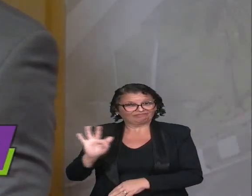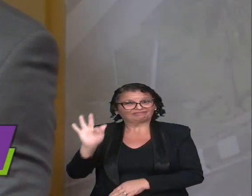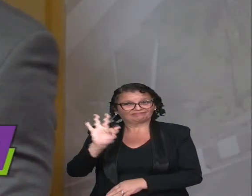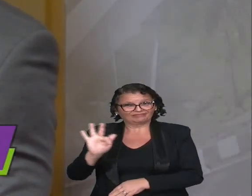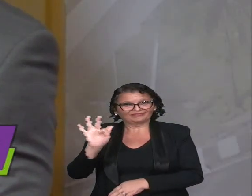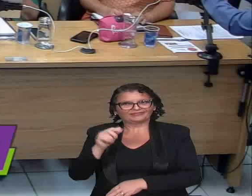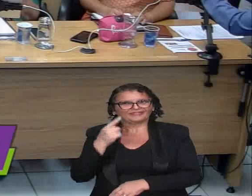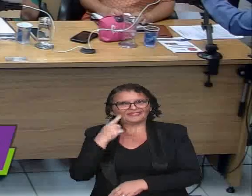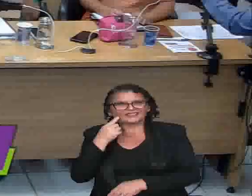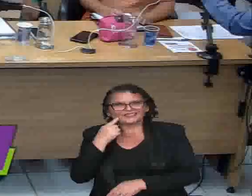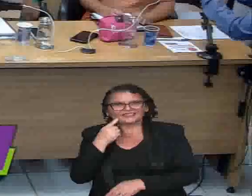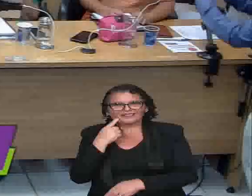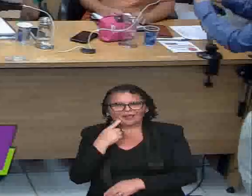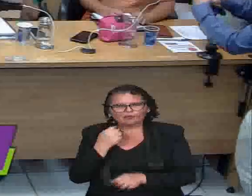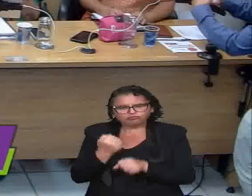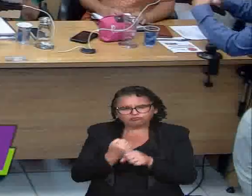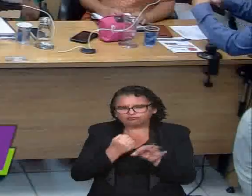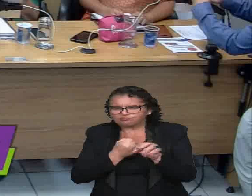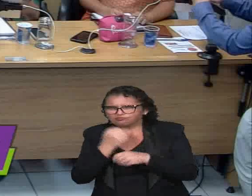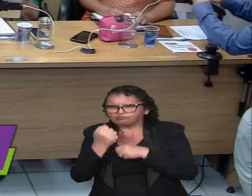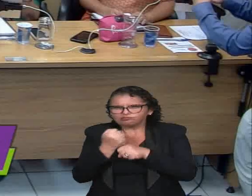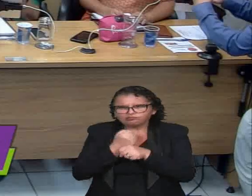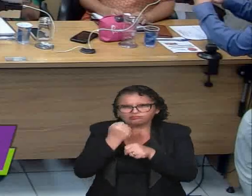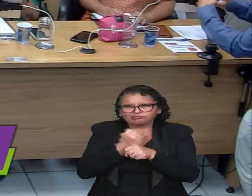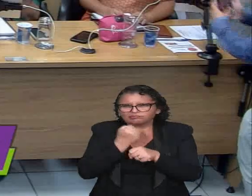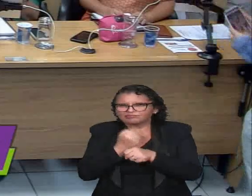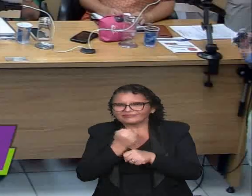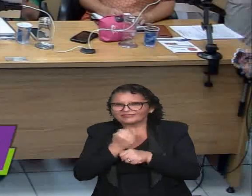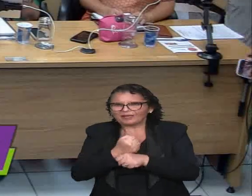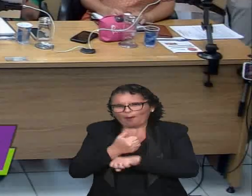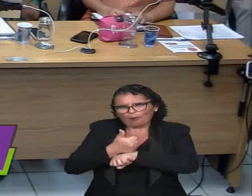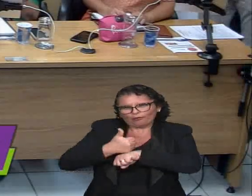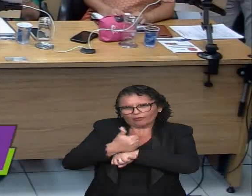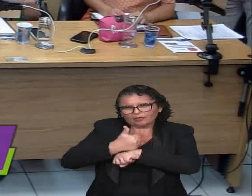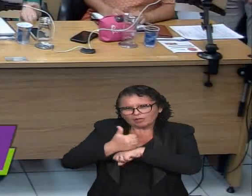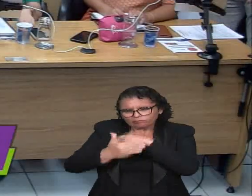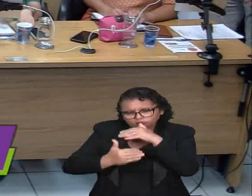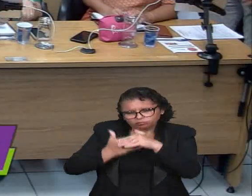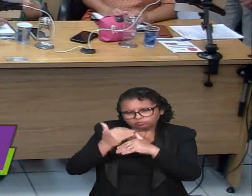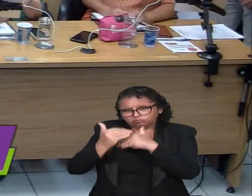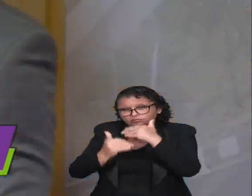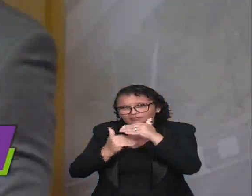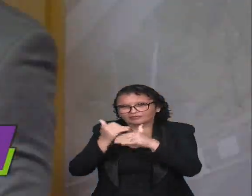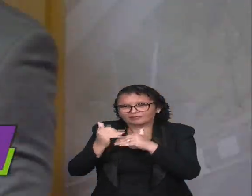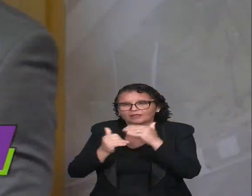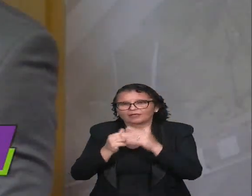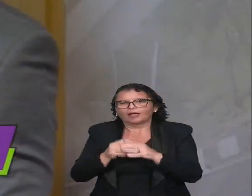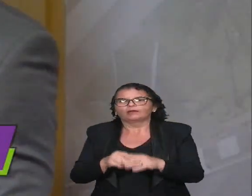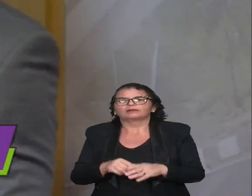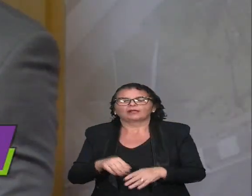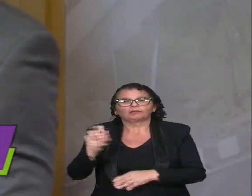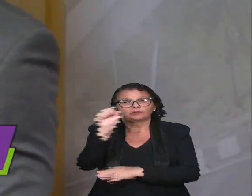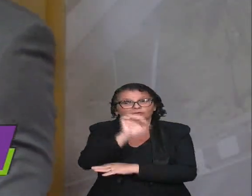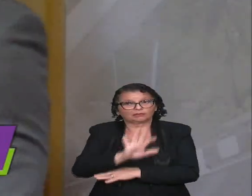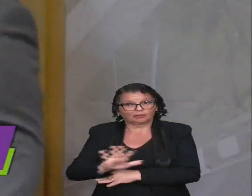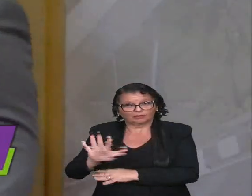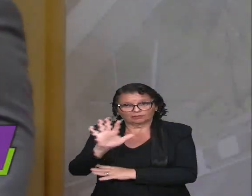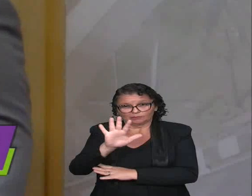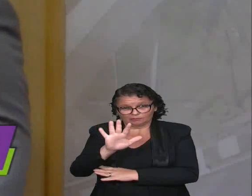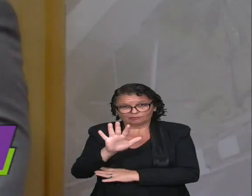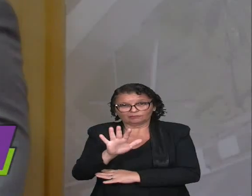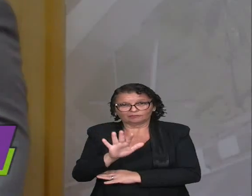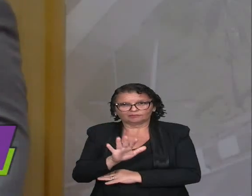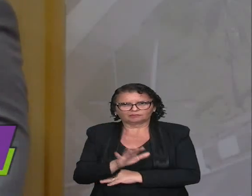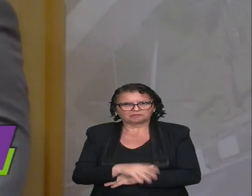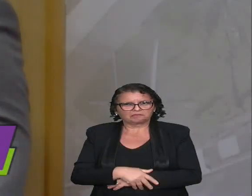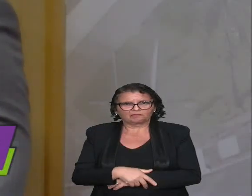tá numa construção bastante importante no cenário Estadual n